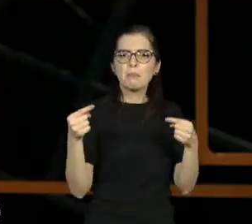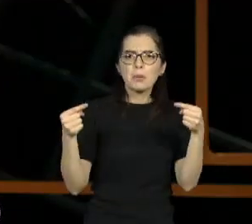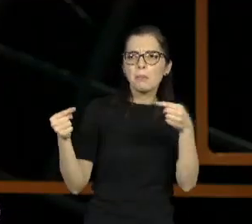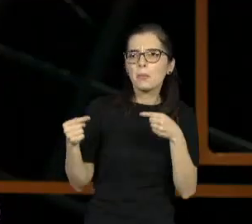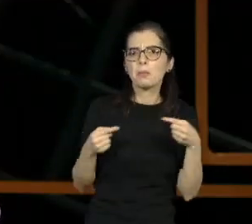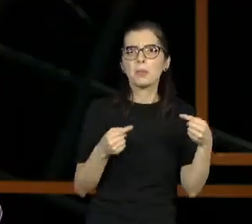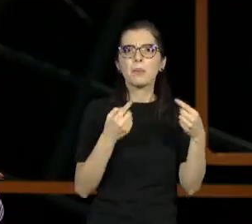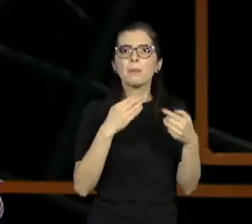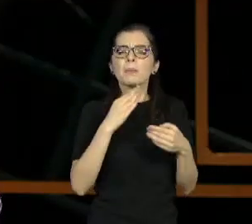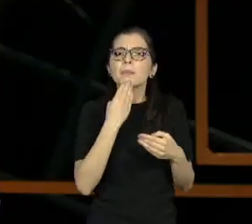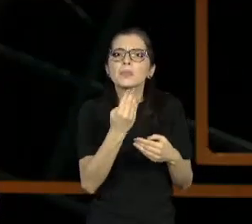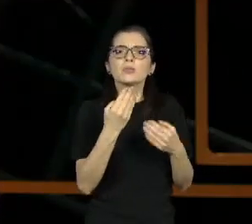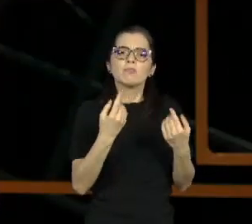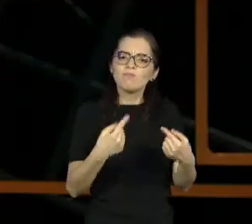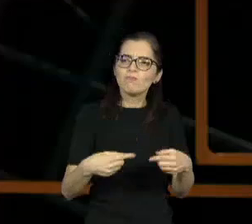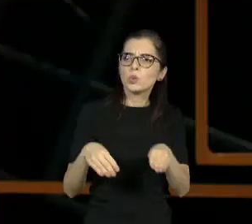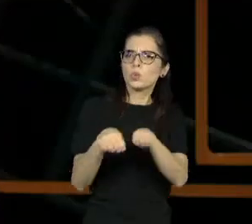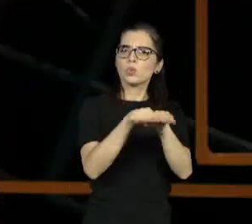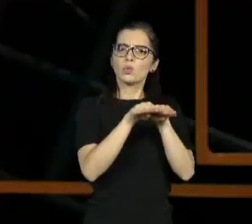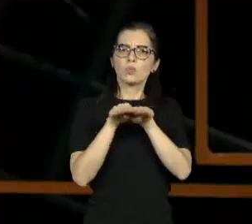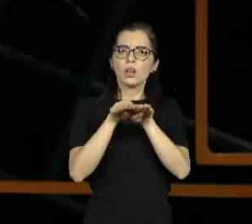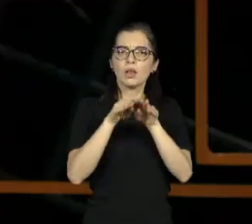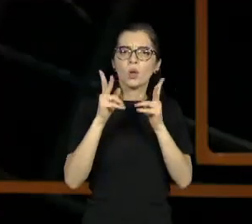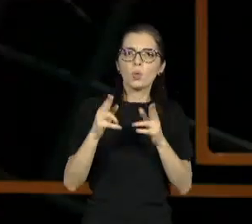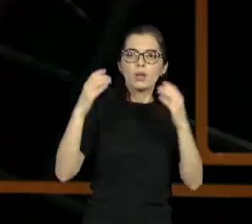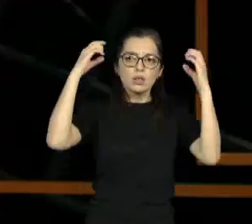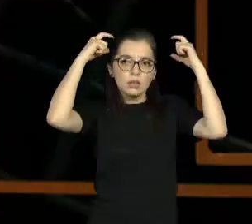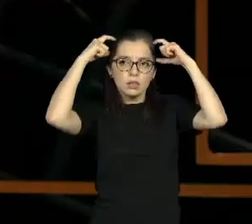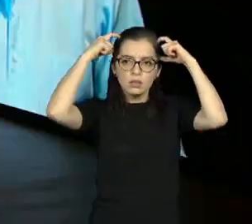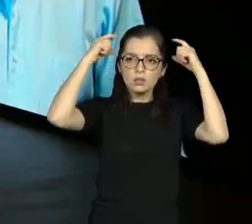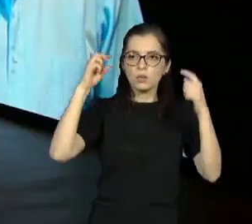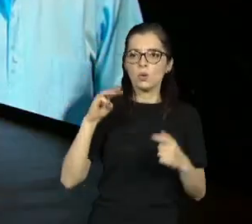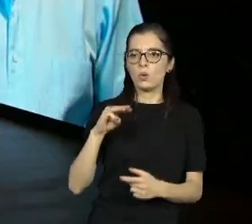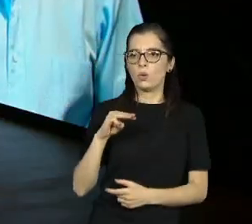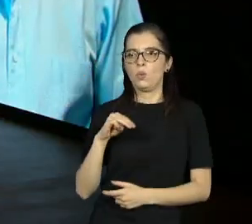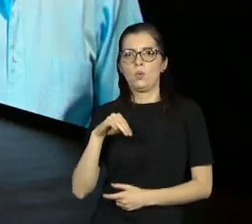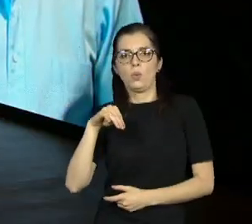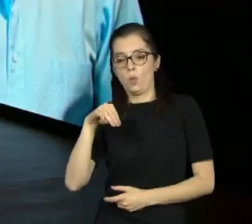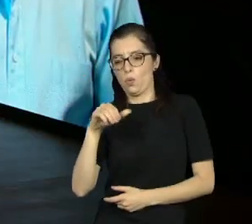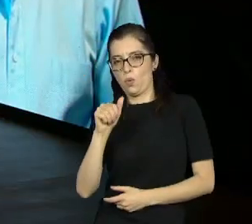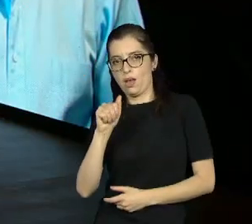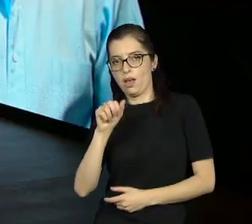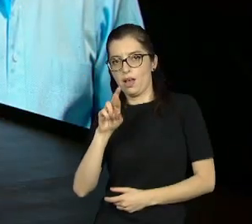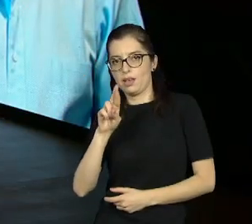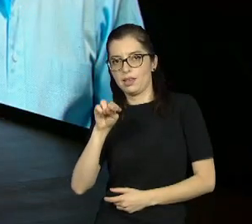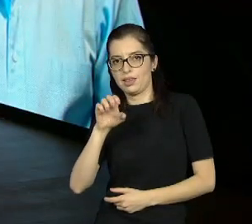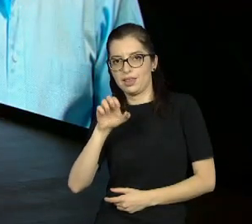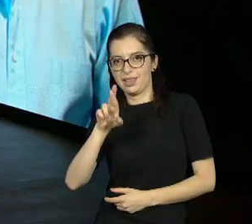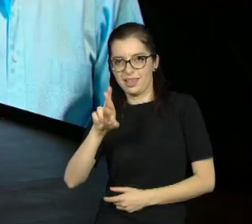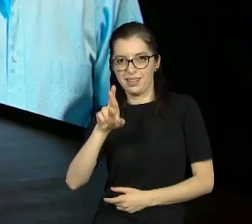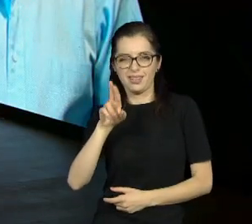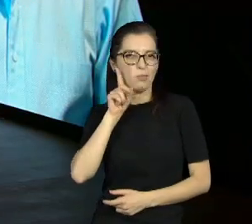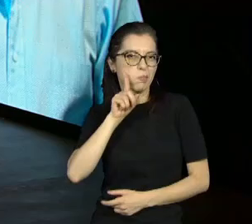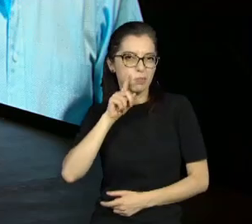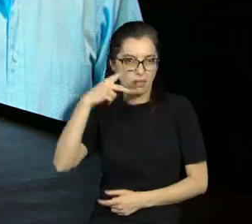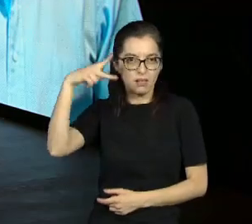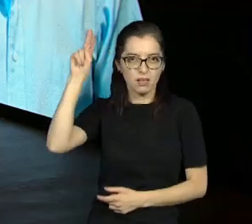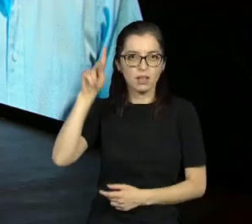com a Warner, tal. Você acha que ainda é necessário essa reserva de mercado para os artistas brasileiros de HQ?